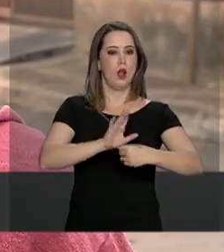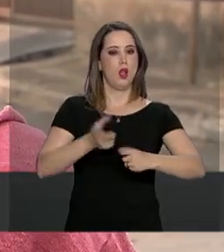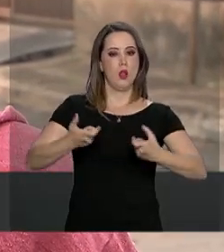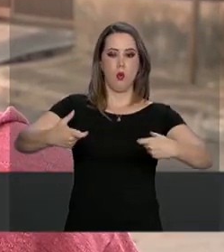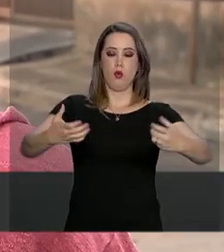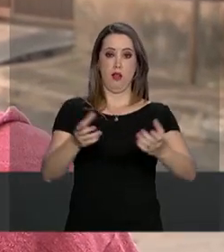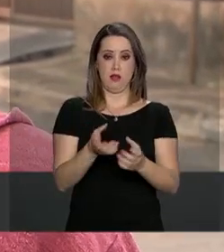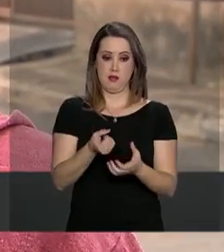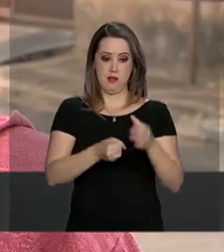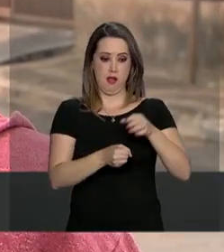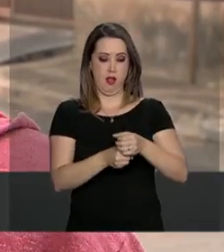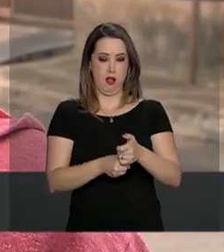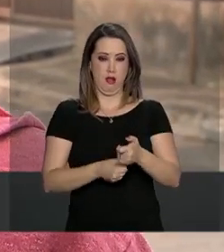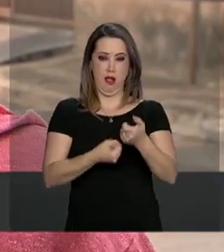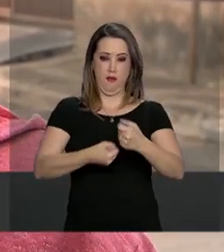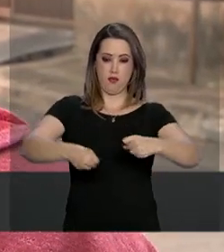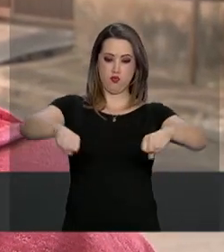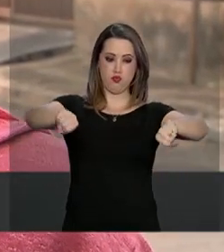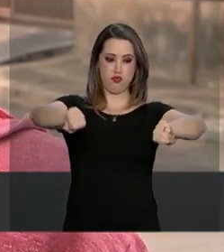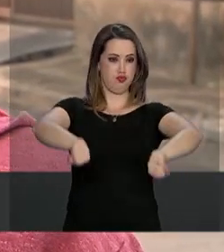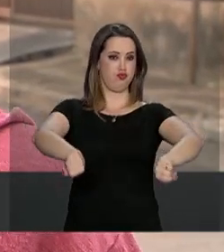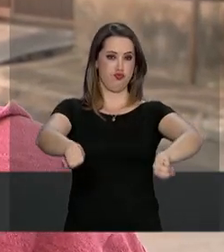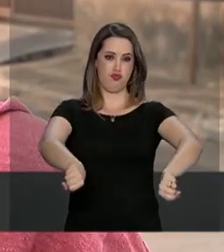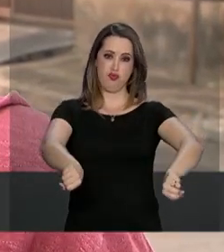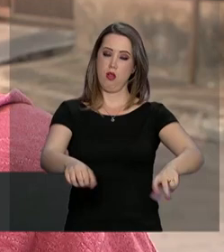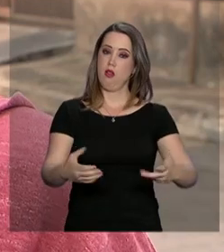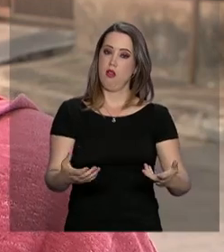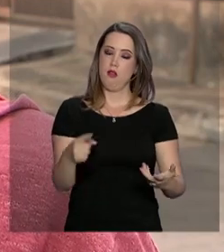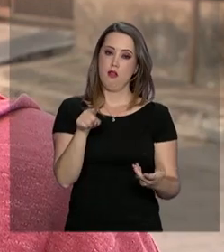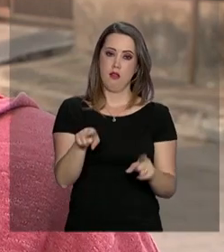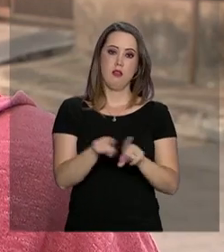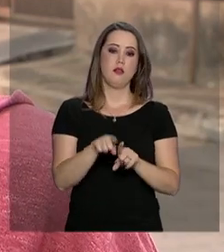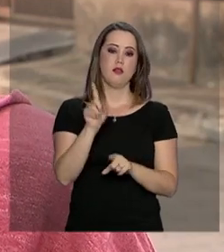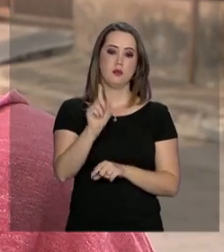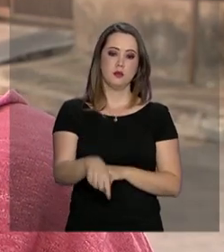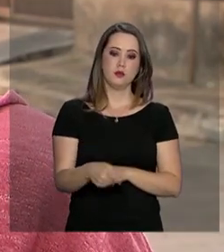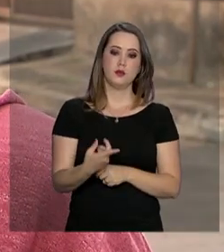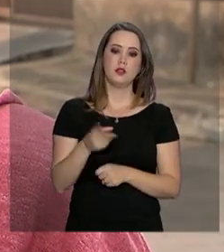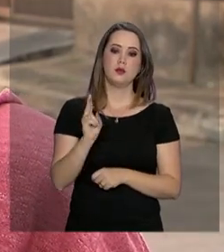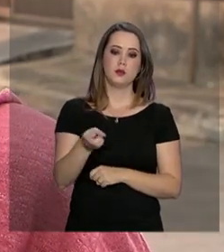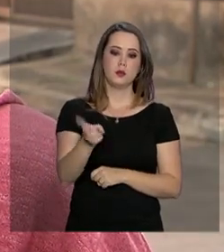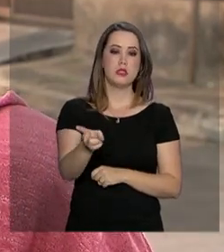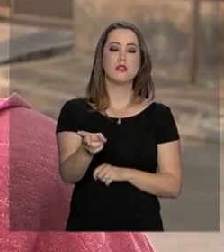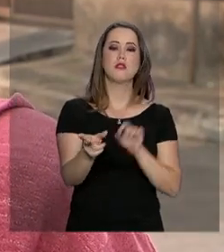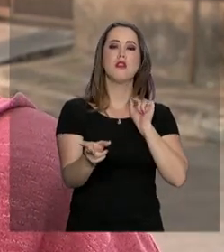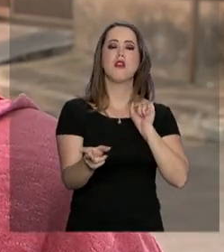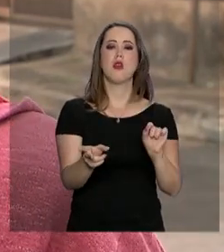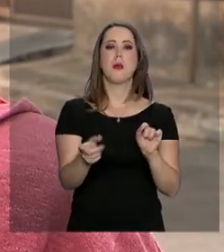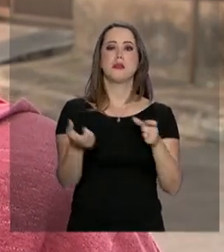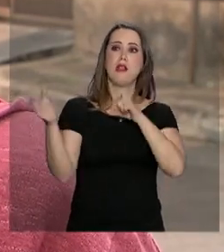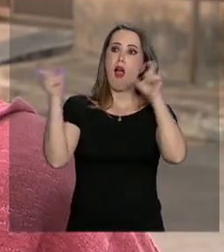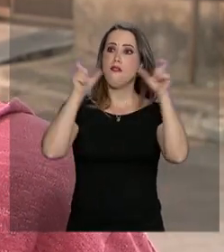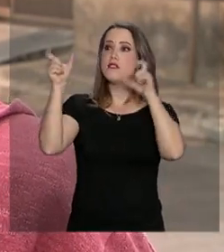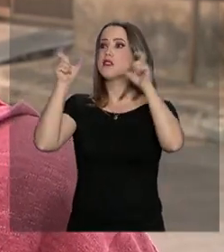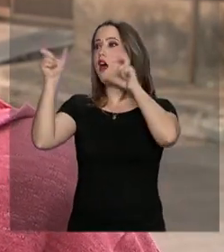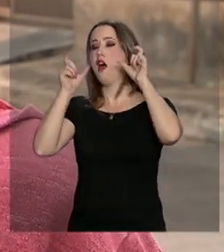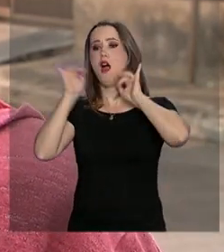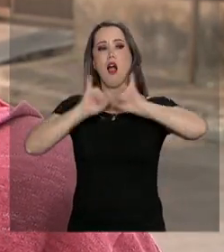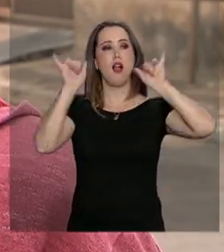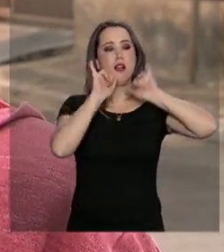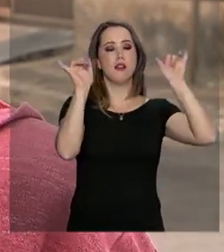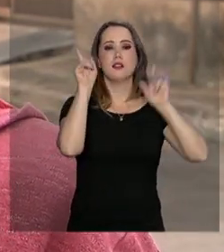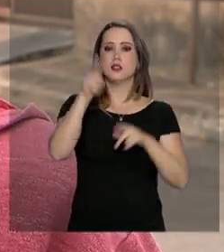garrafas e tão cheia d'água ao contrário e praticamente tem que ela está todo mundo porque eu